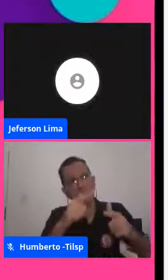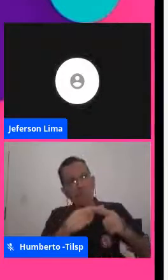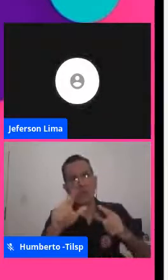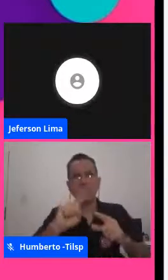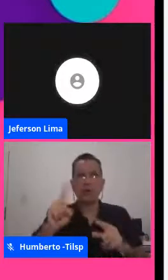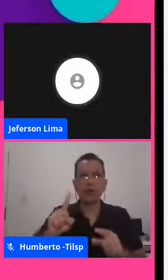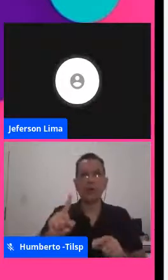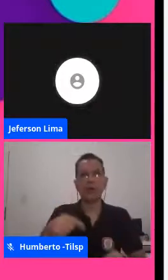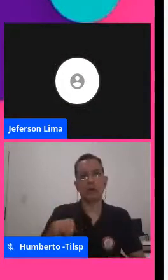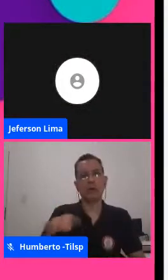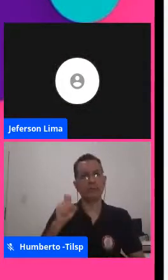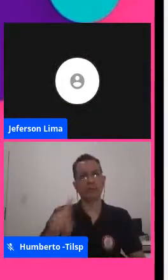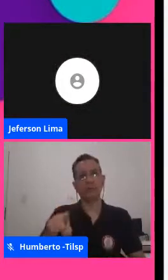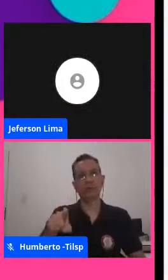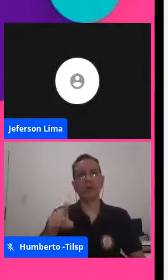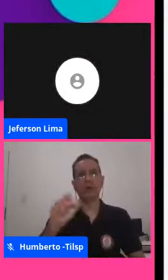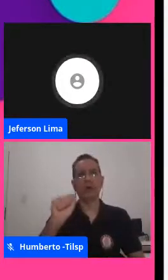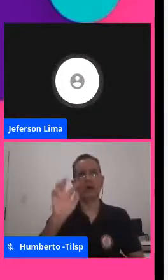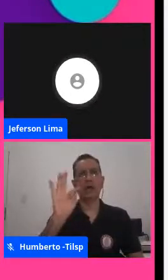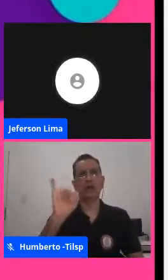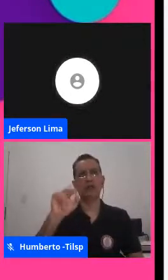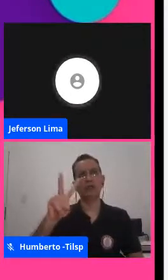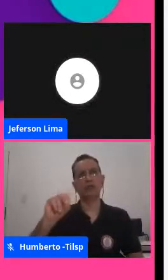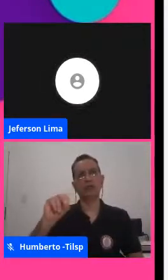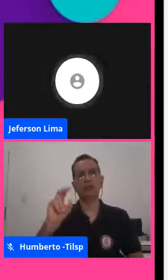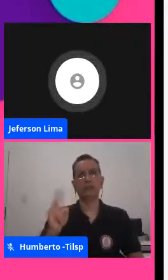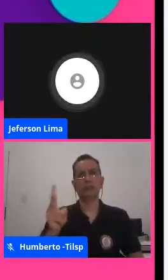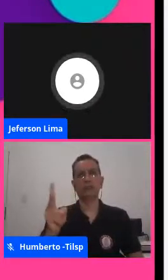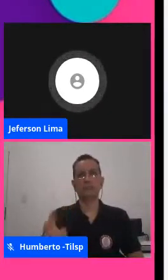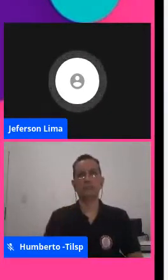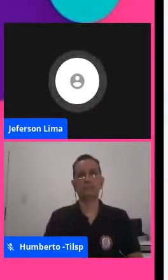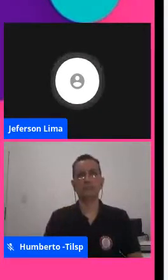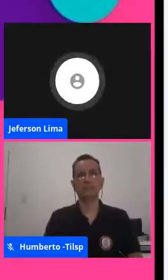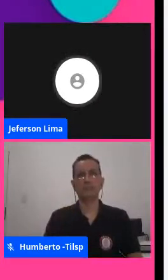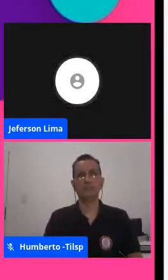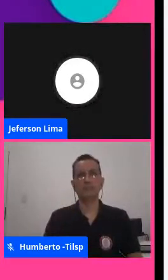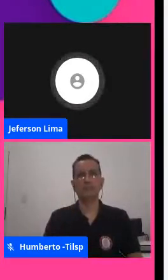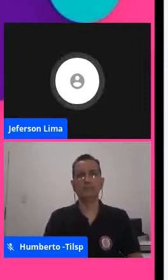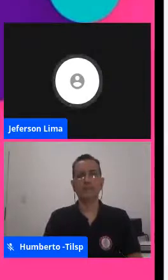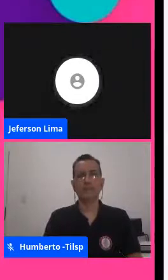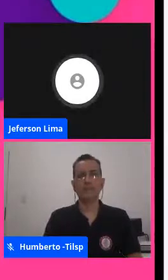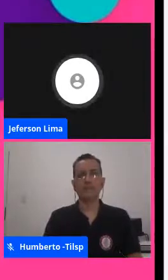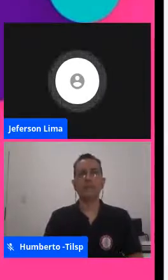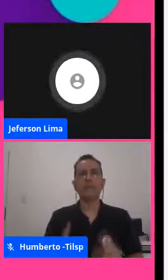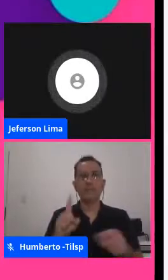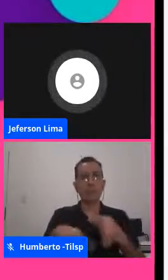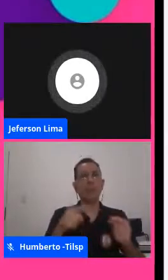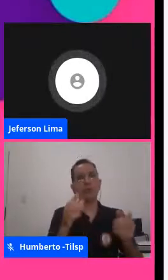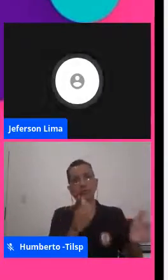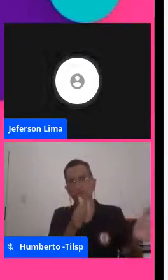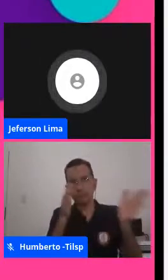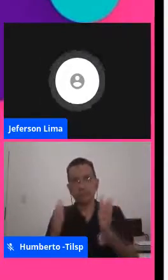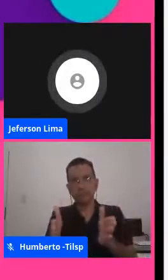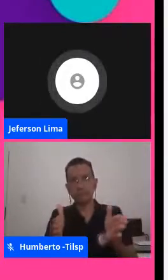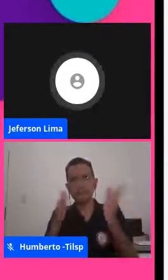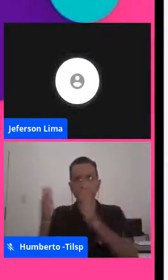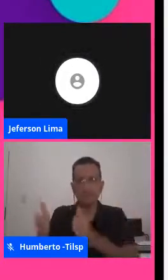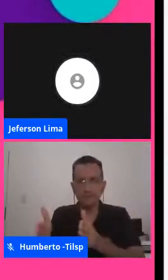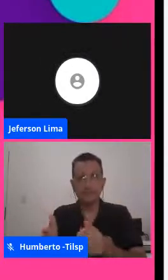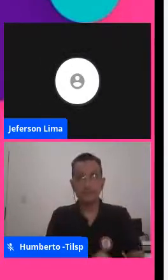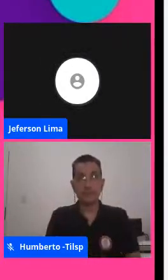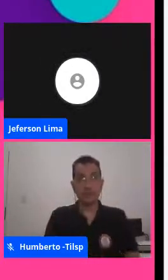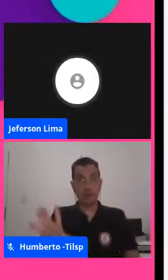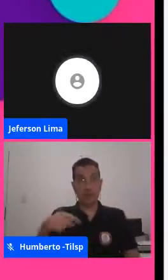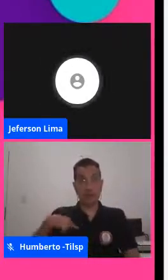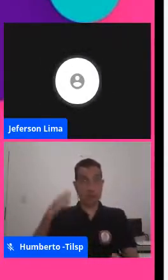ativo. Não tem muito um porquê. É mais para garantir, certo? Eu cliquei em criar projeto. Eu não pago nada, não